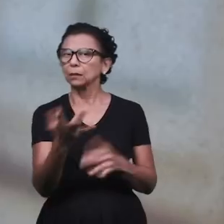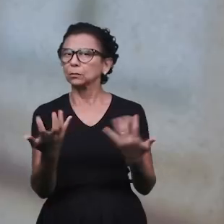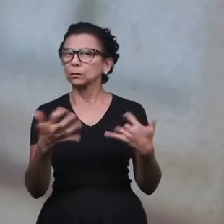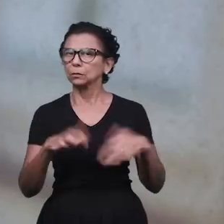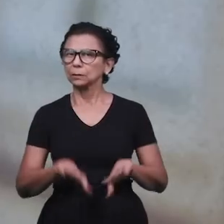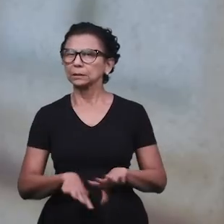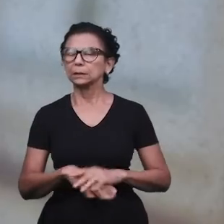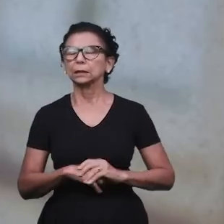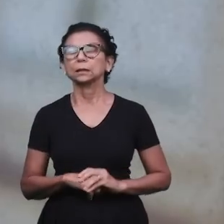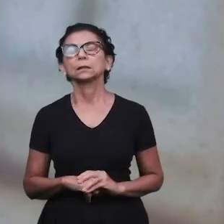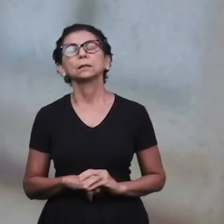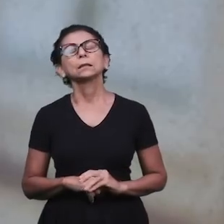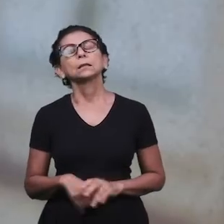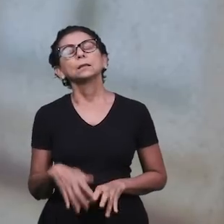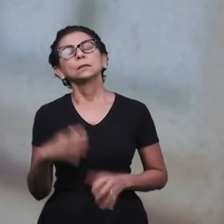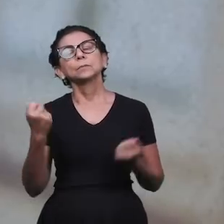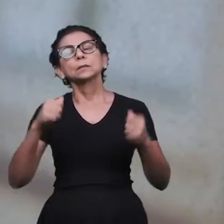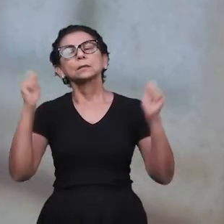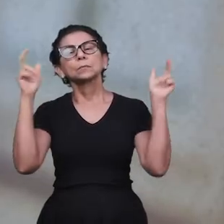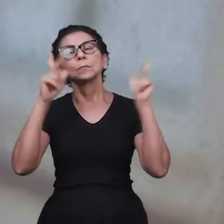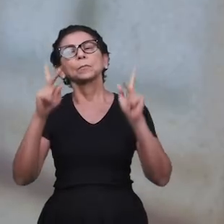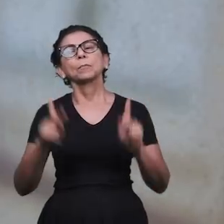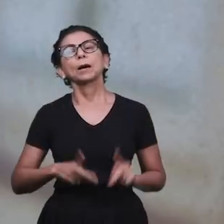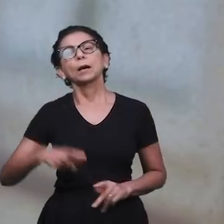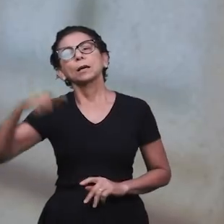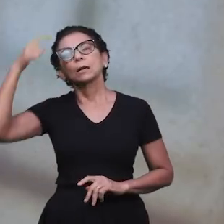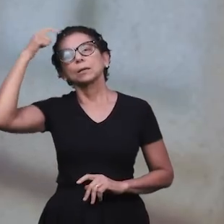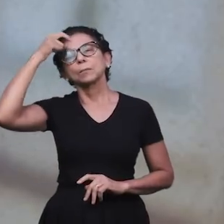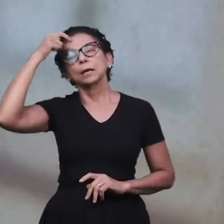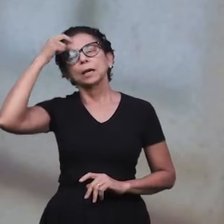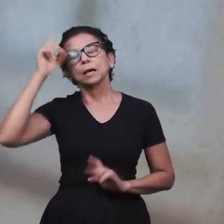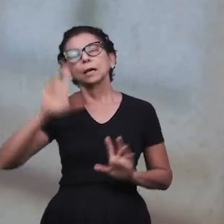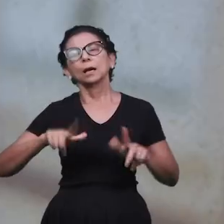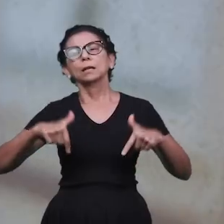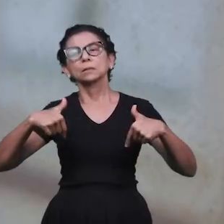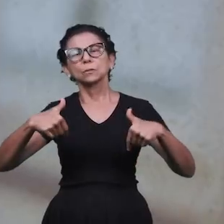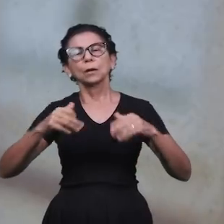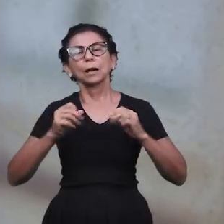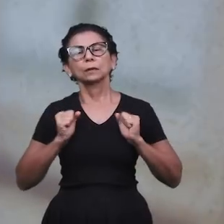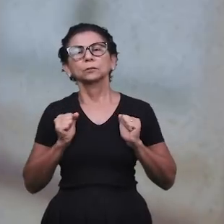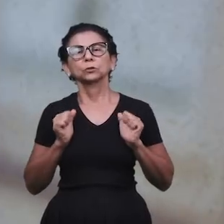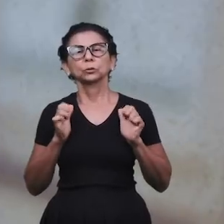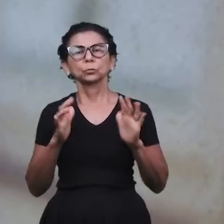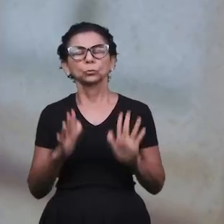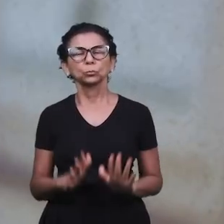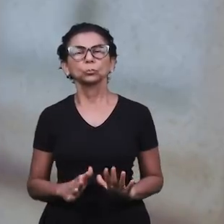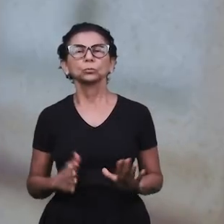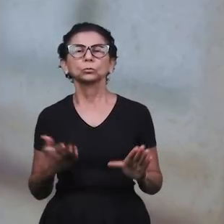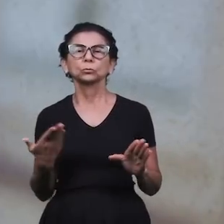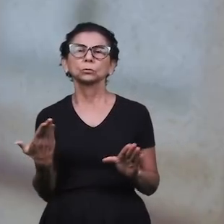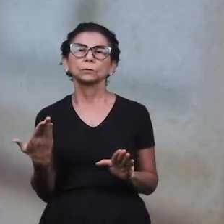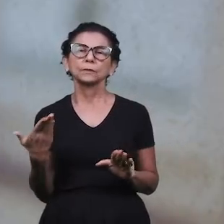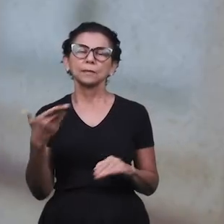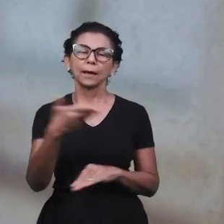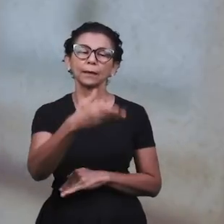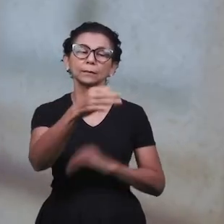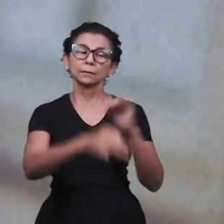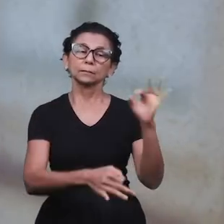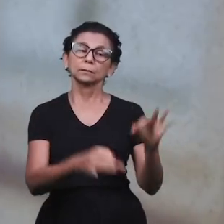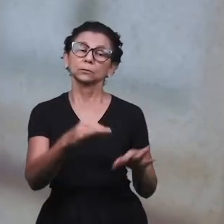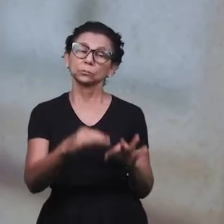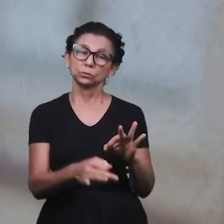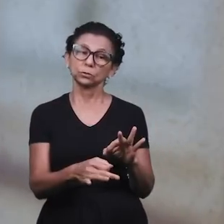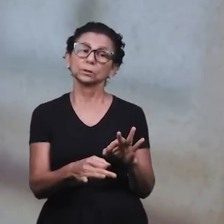consciência tranquila da nossa vida, das nossas ações, naquilo que nós levamos ao judiciário, porque sempre temos